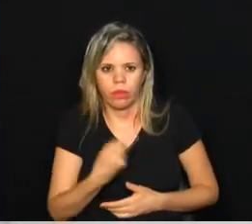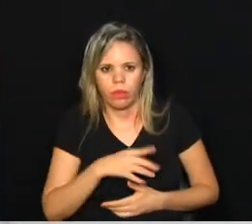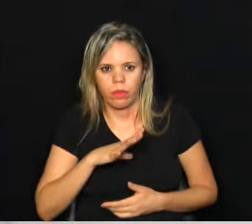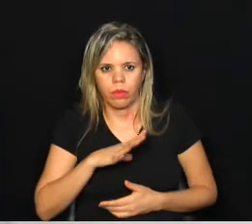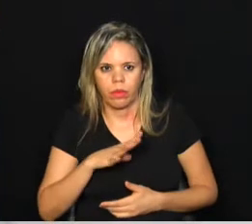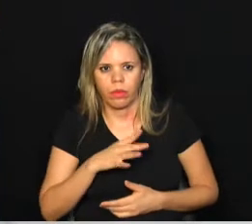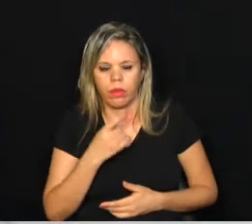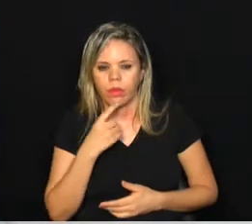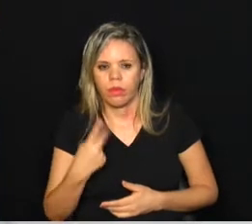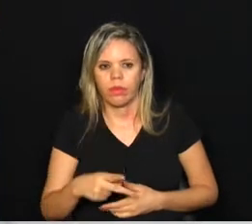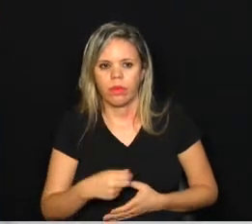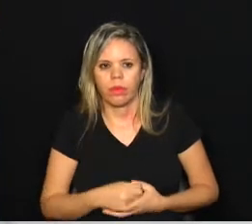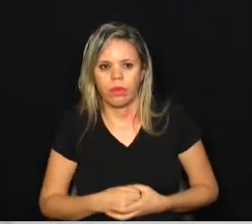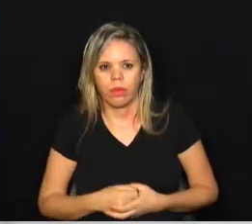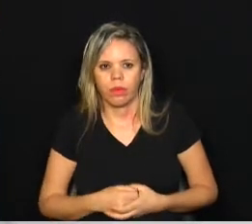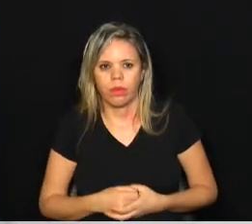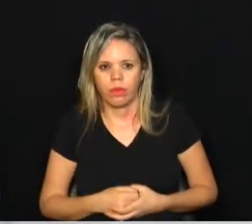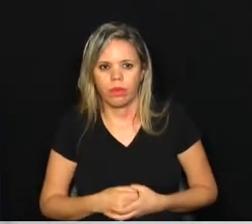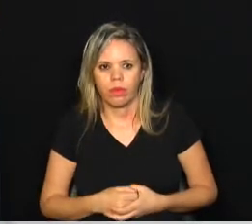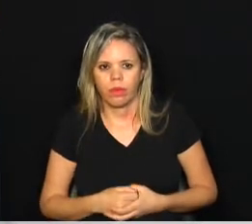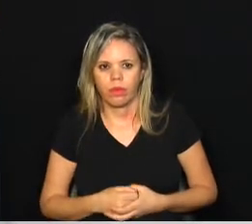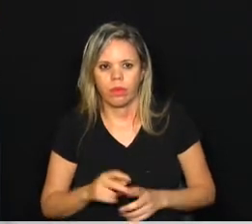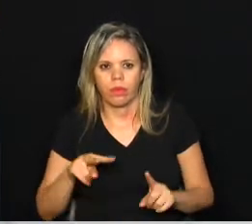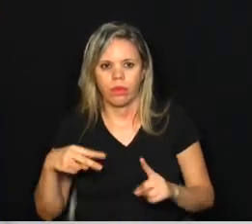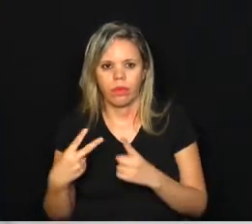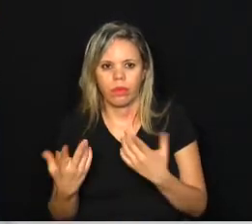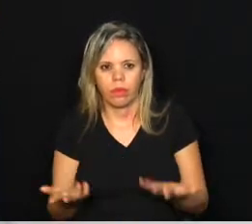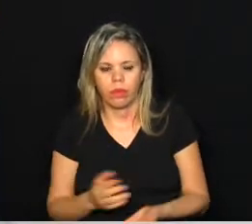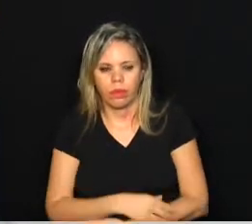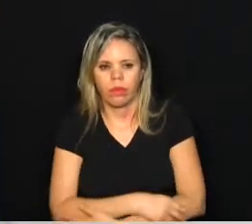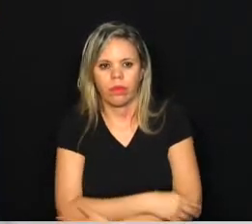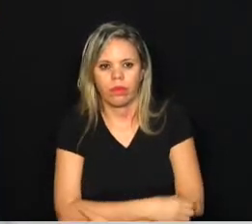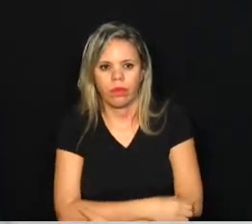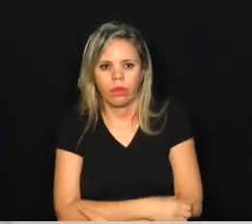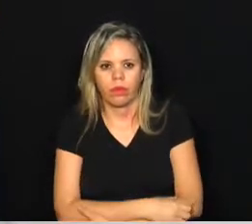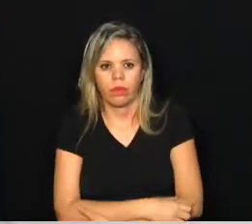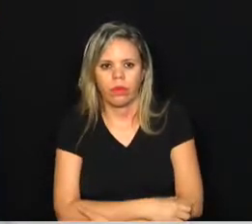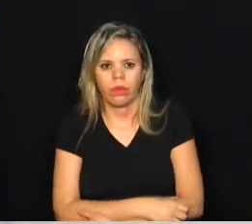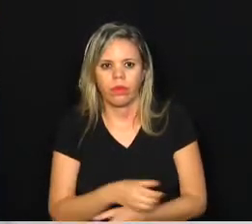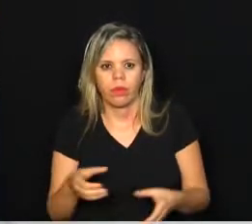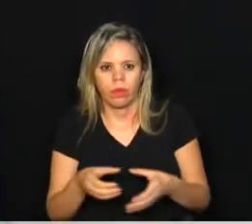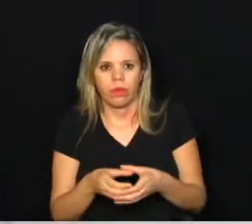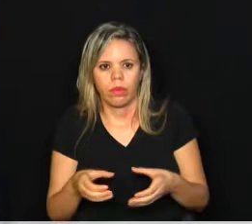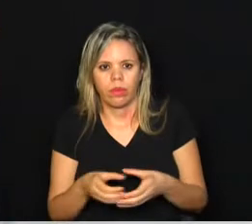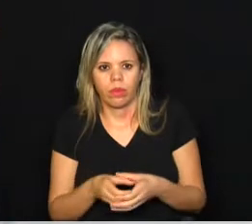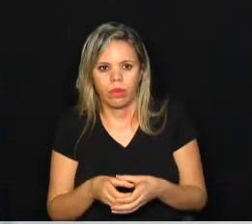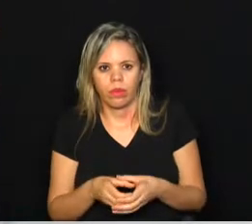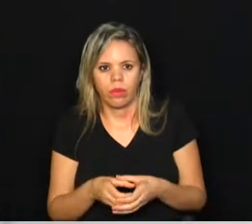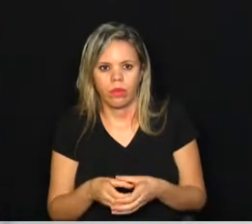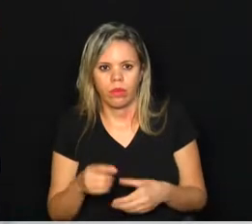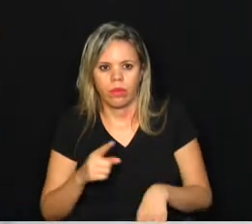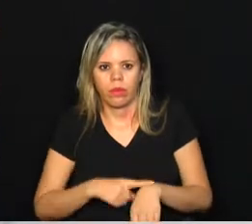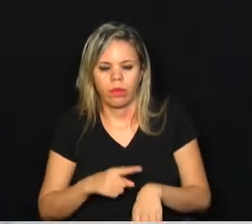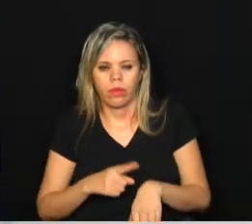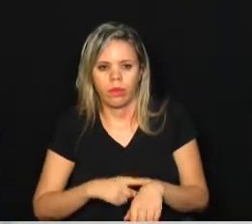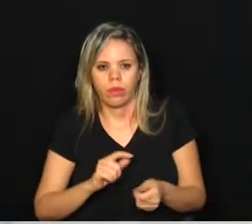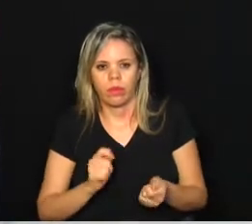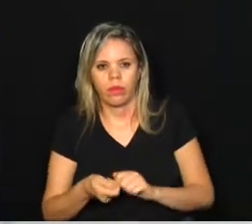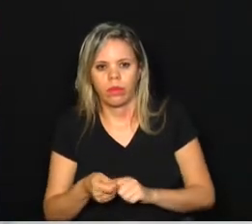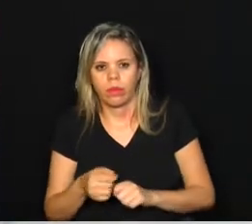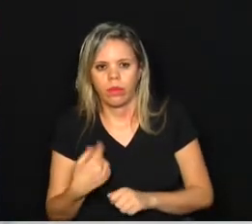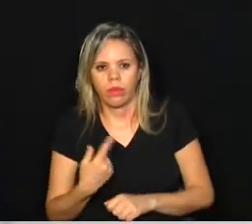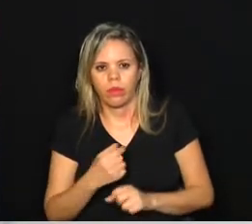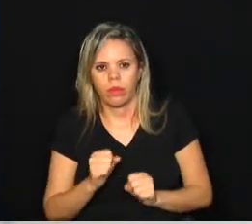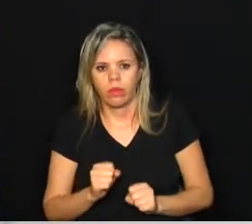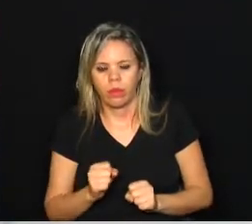cidade de Campinas, né? Então, a nossa expectativa em relação à comissão é que, nos momentos adequados aí, que a gente